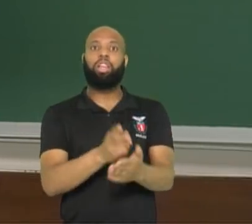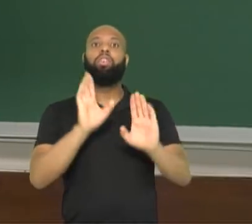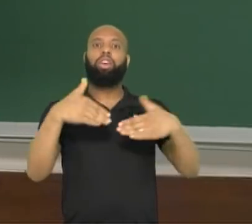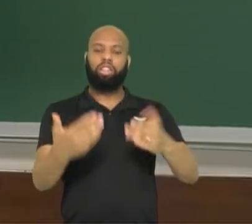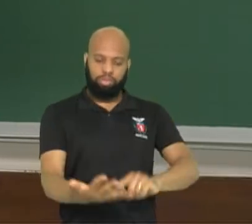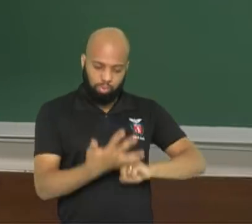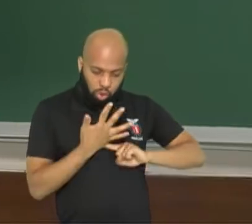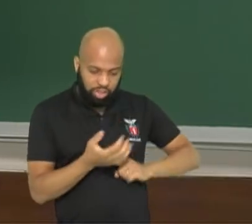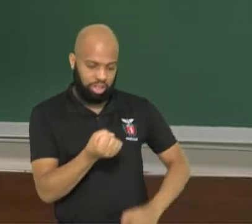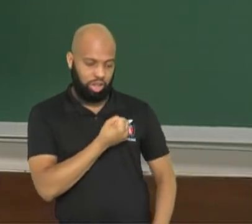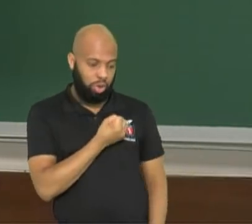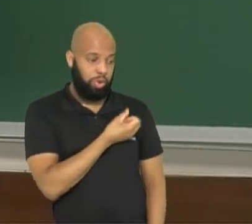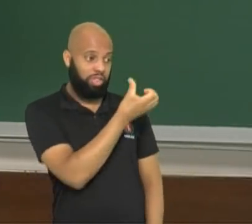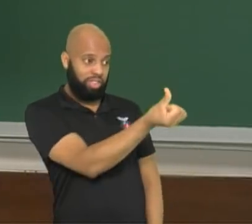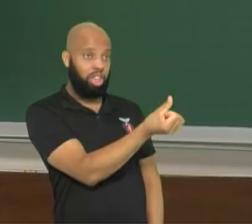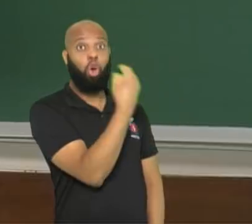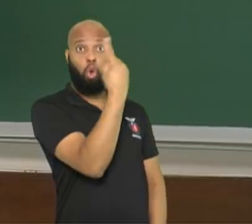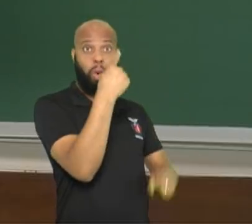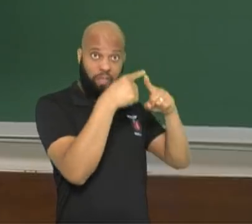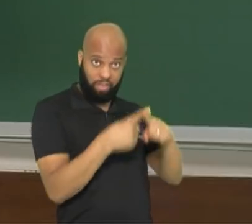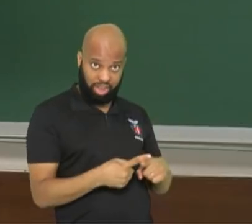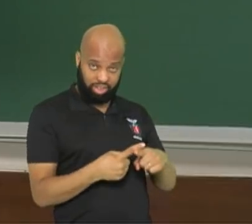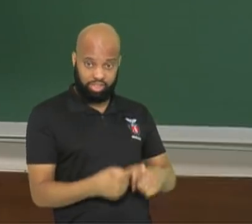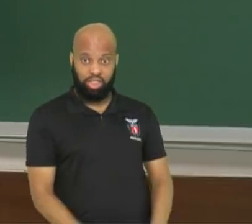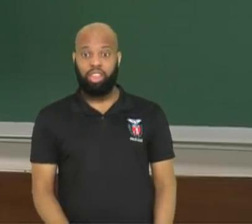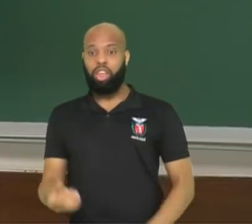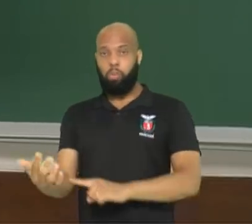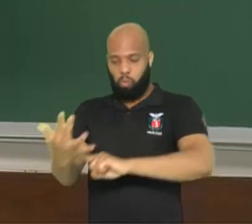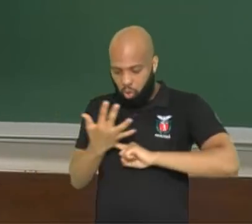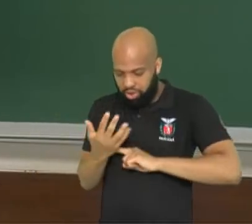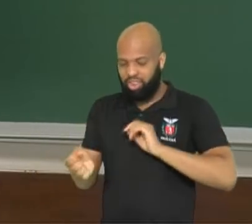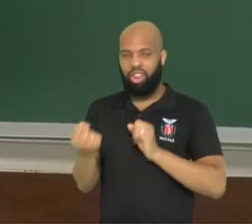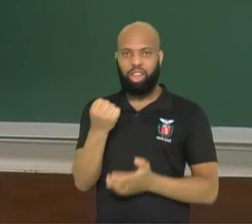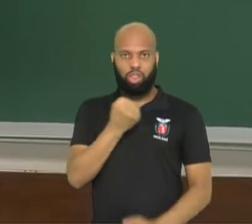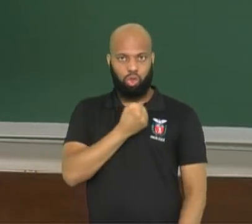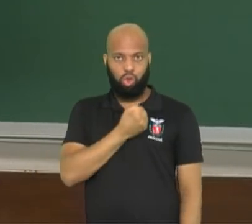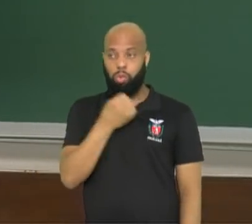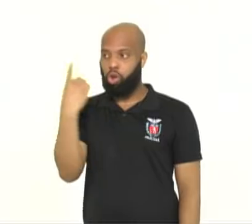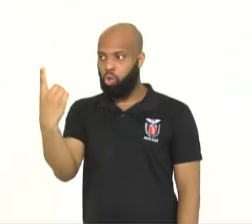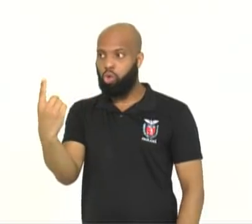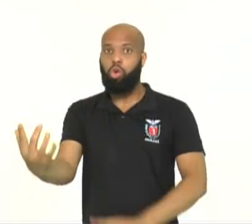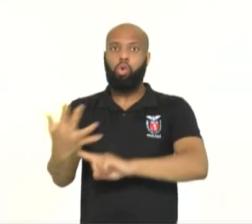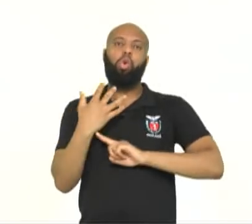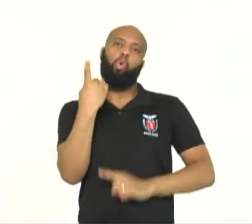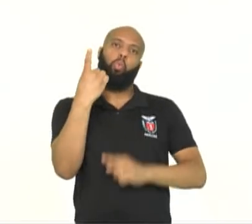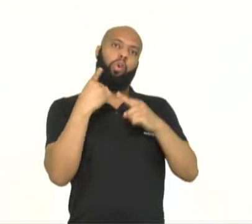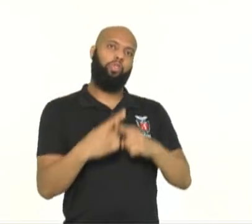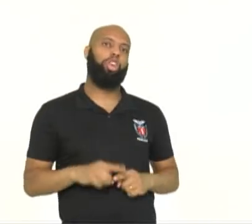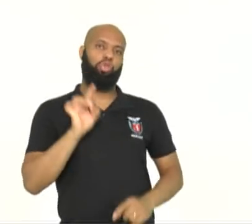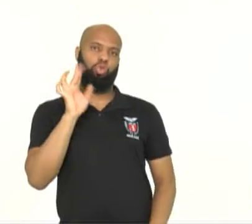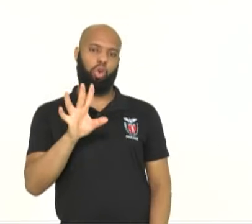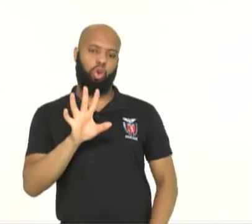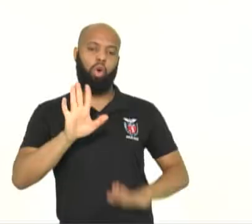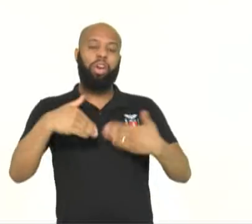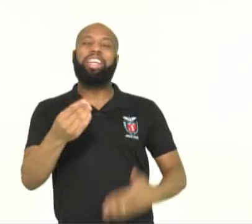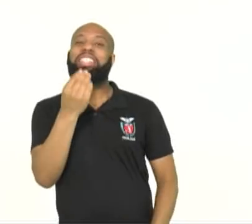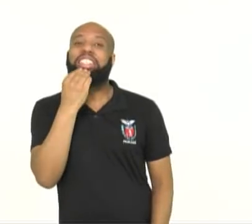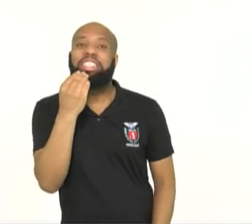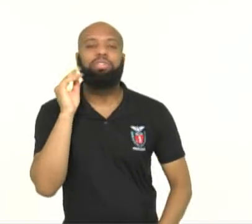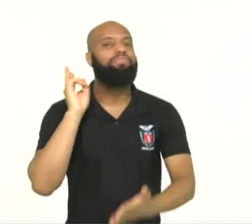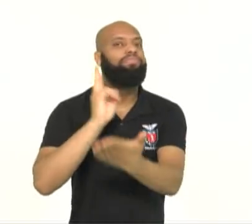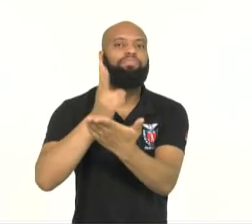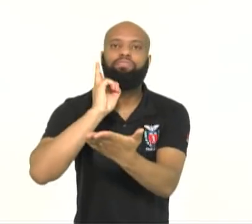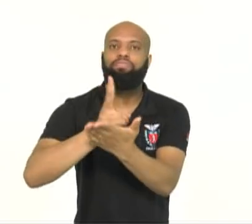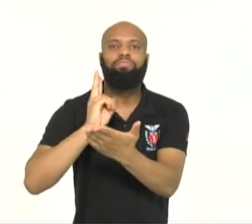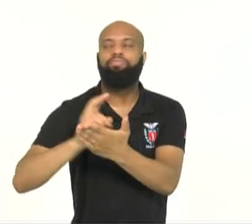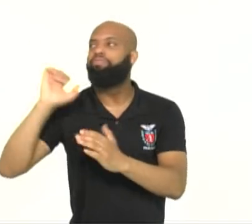sair o número 6 ou sair o 1 é a mesma. Então, ambas as faces têm a mesma chance